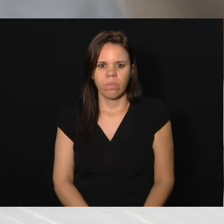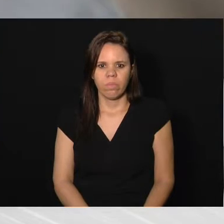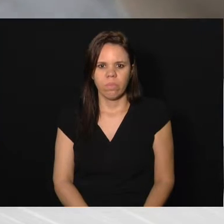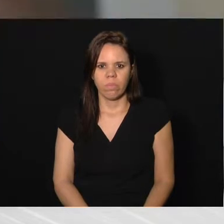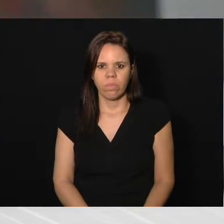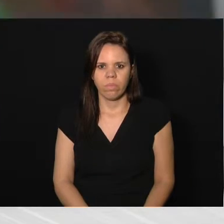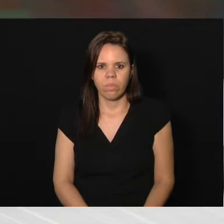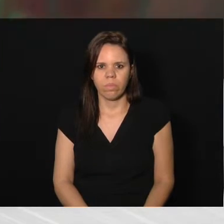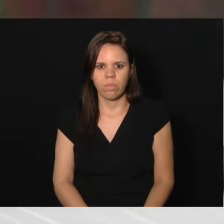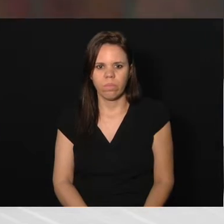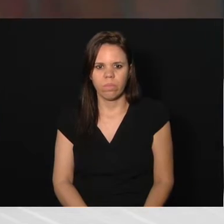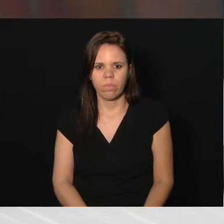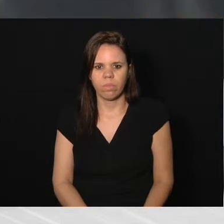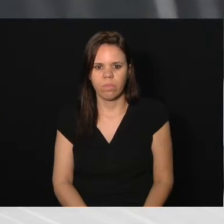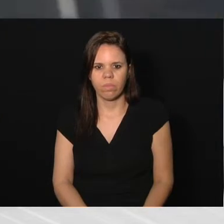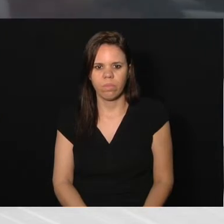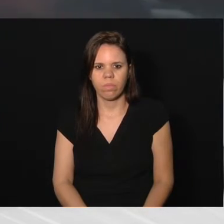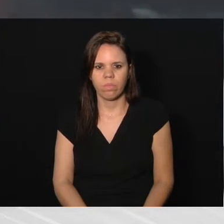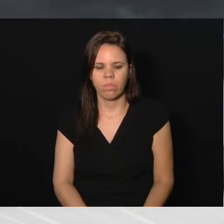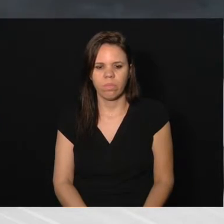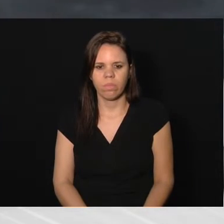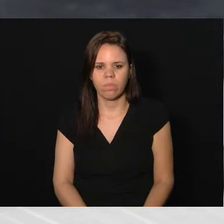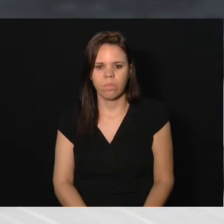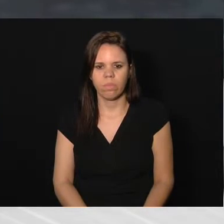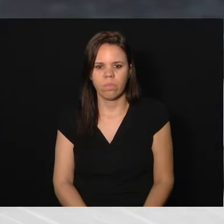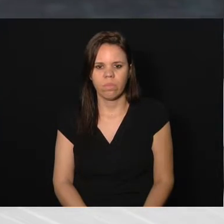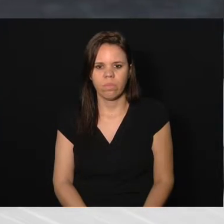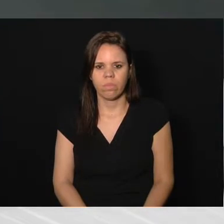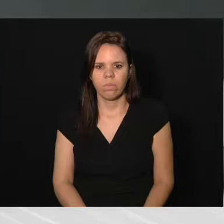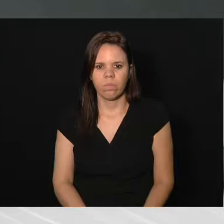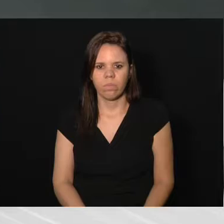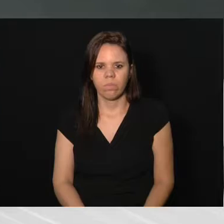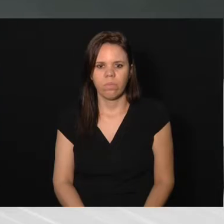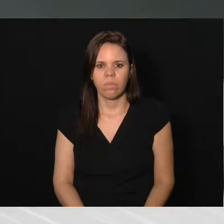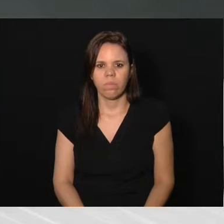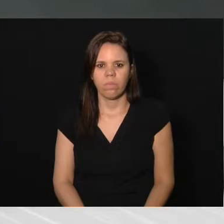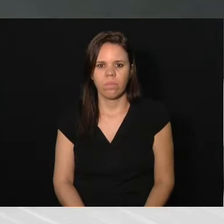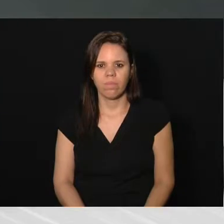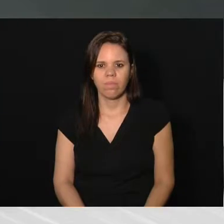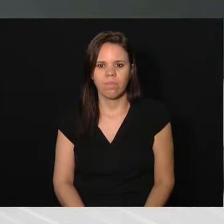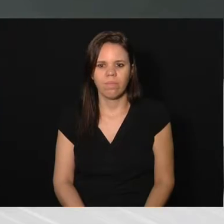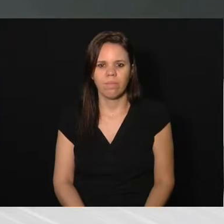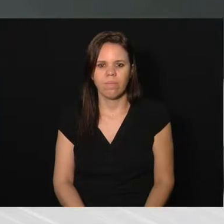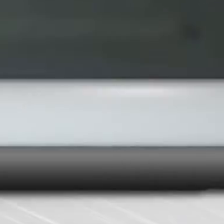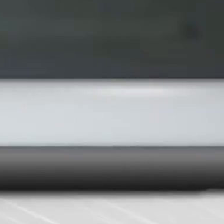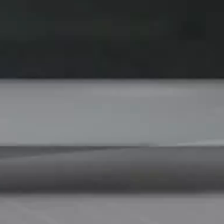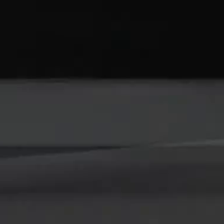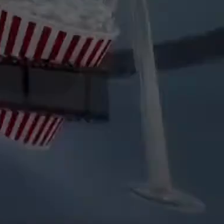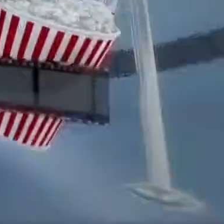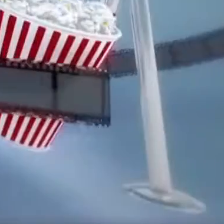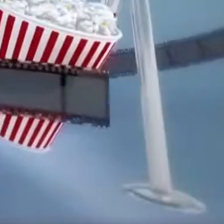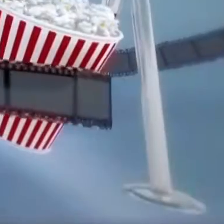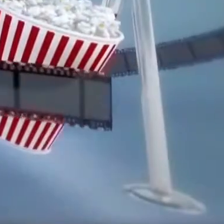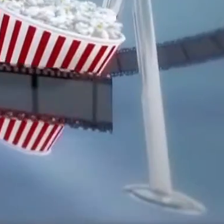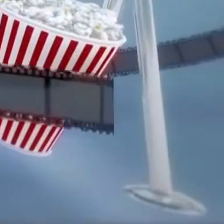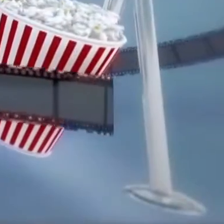Davey! Hey! Guys, I'm freaking out, okay? Relax. You look like you're 30. It's gonna be fine. Now go.